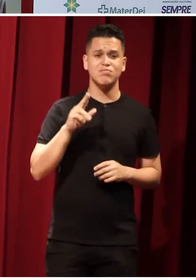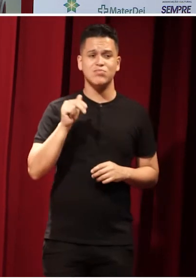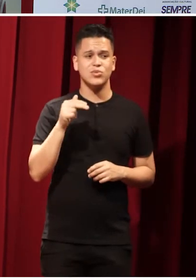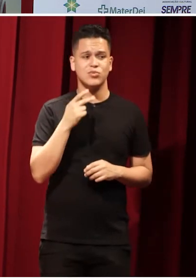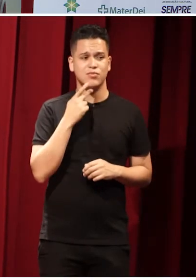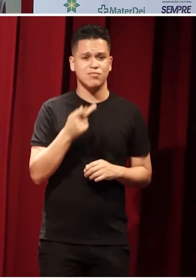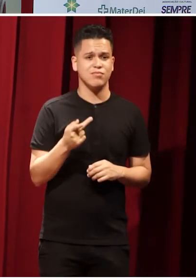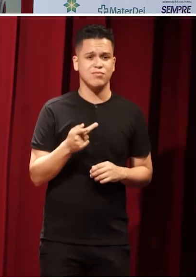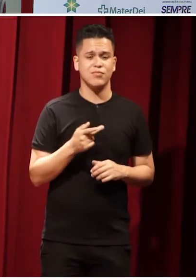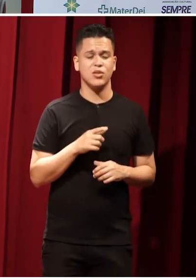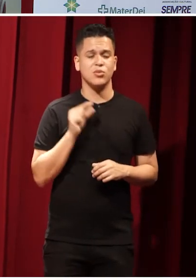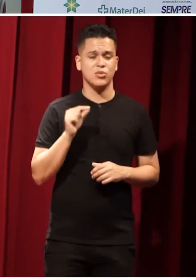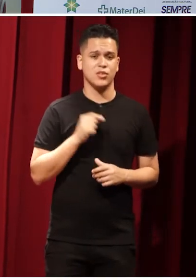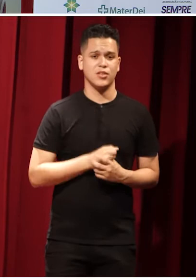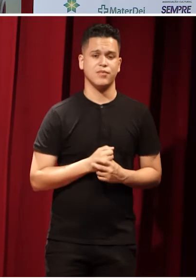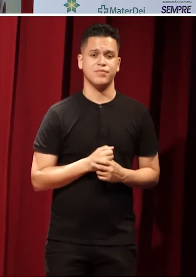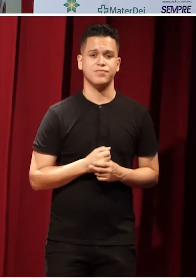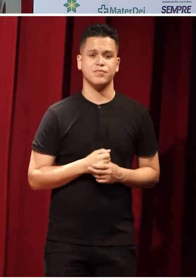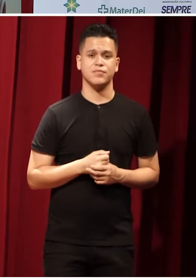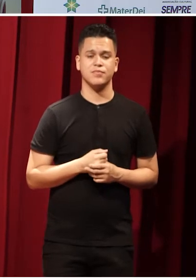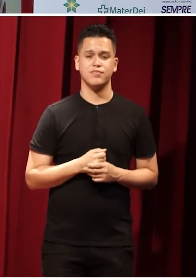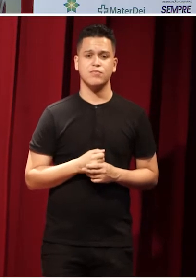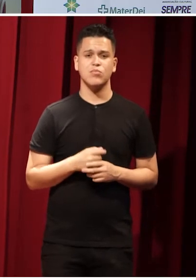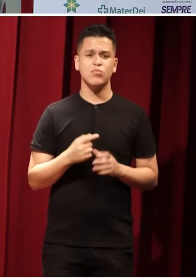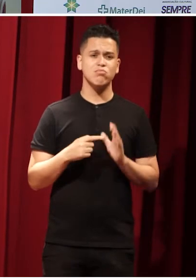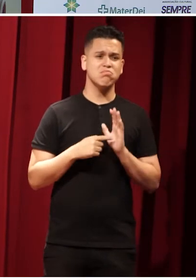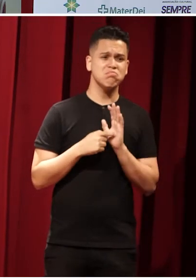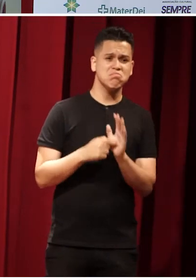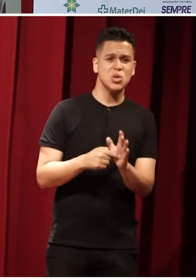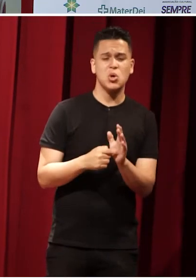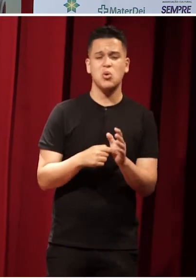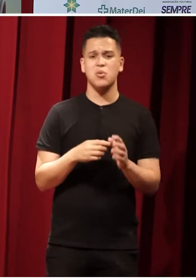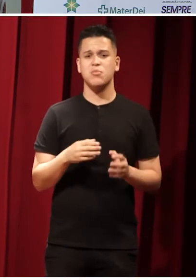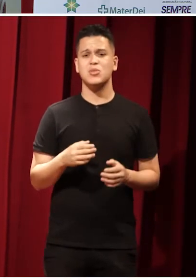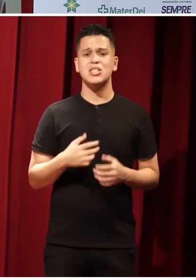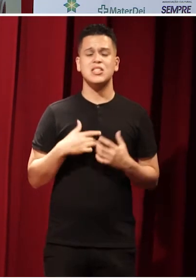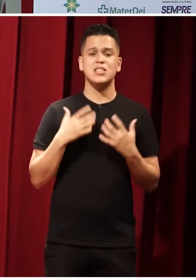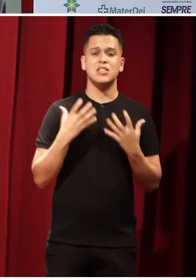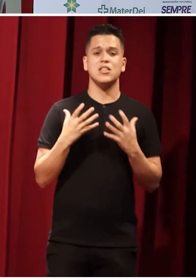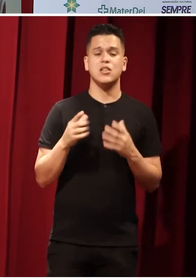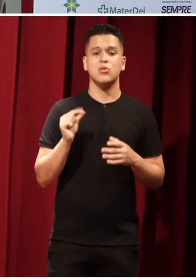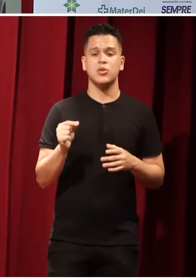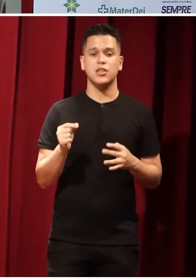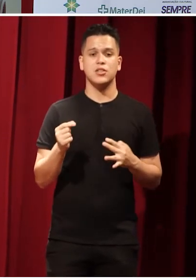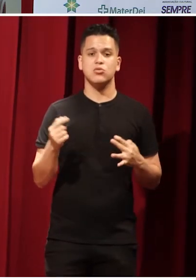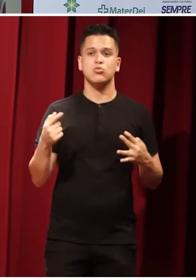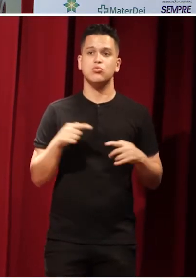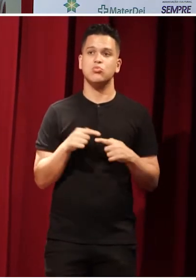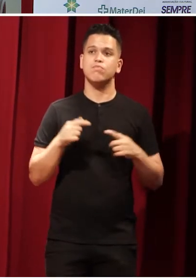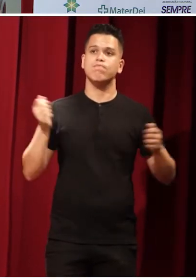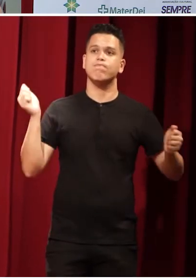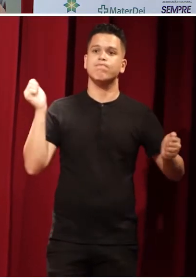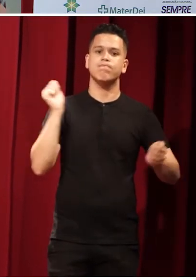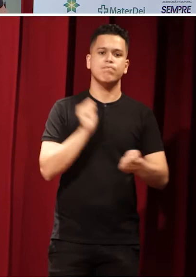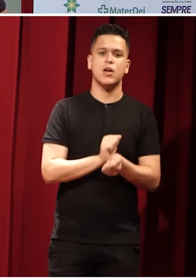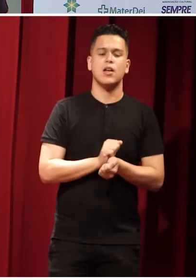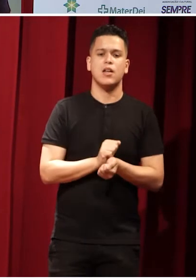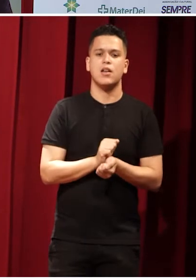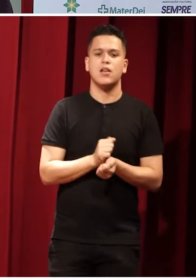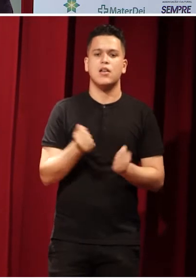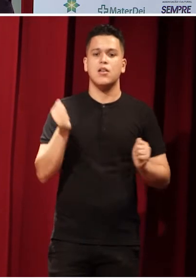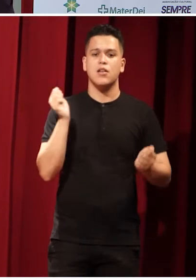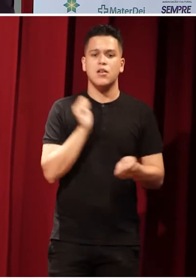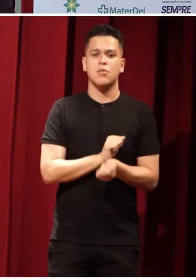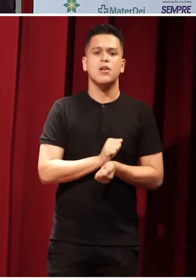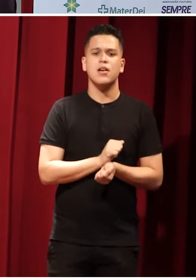francesa deu qualquer sinalização de que quisesse interferir em outros países que não fossem